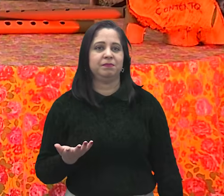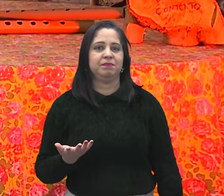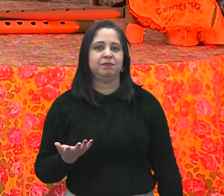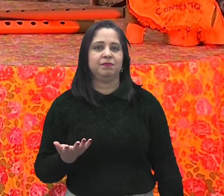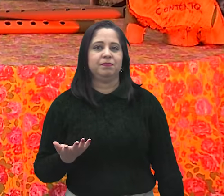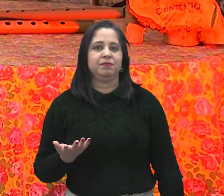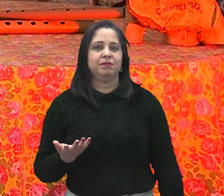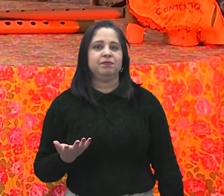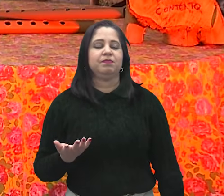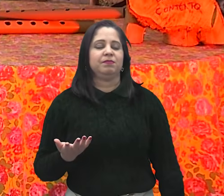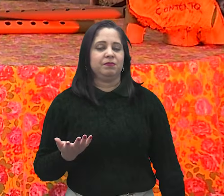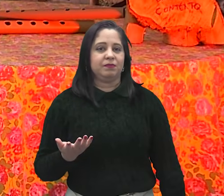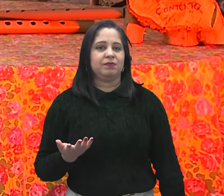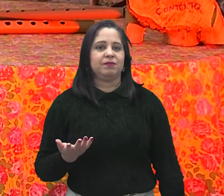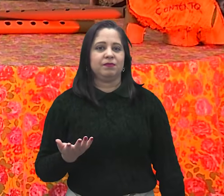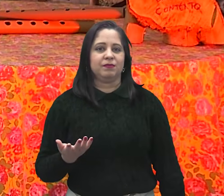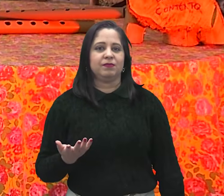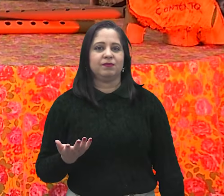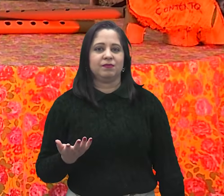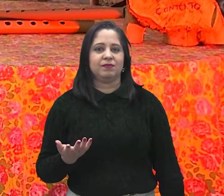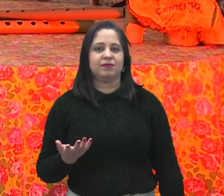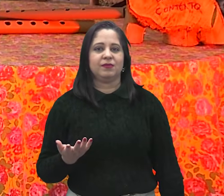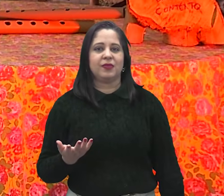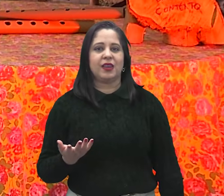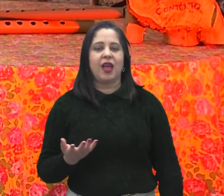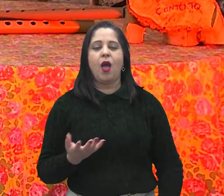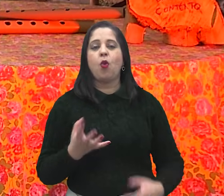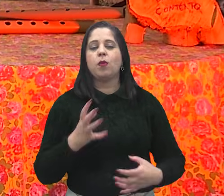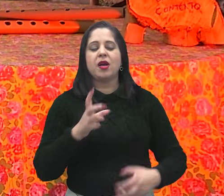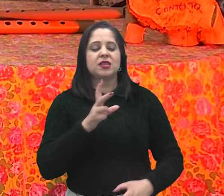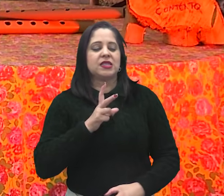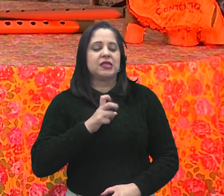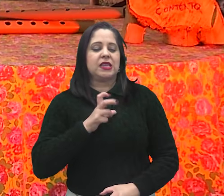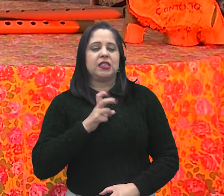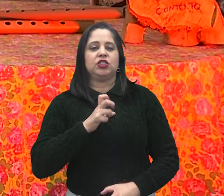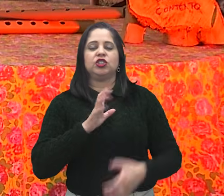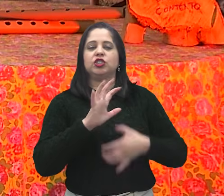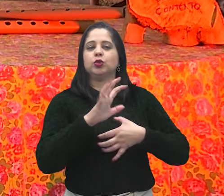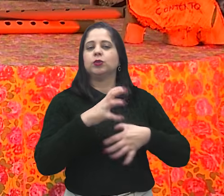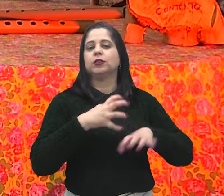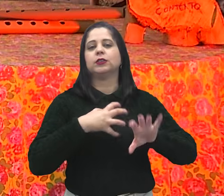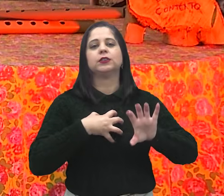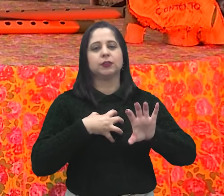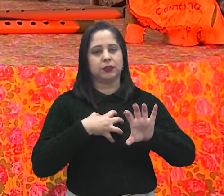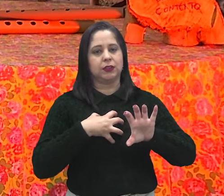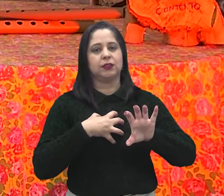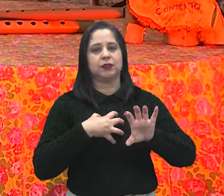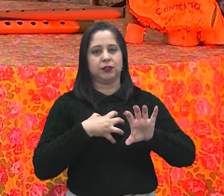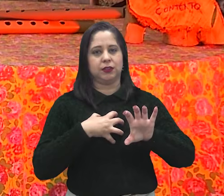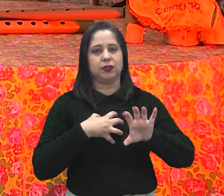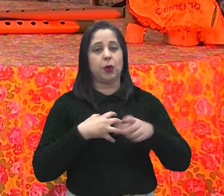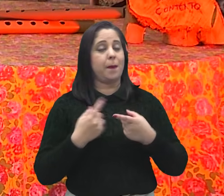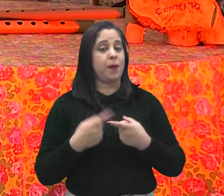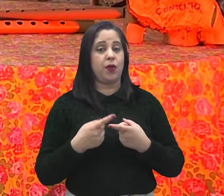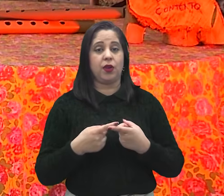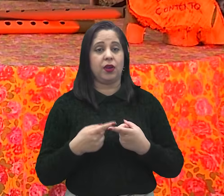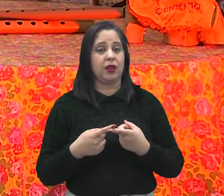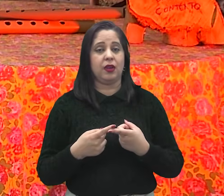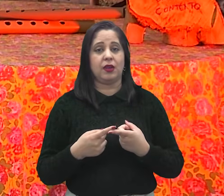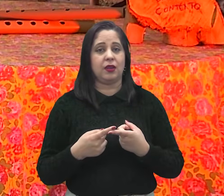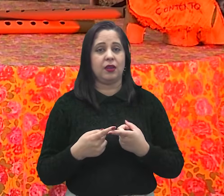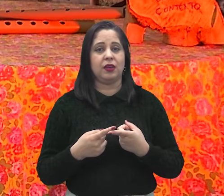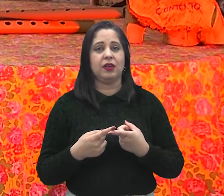um manancial de sentidos. É um manancial de sentidos, porque essa experiência